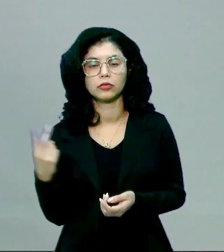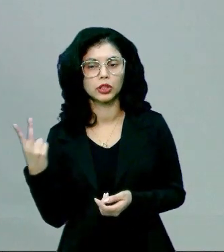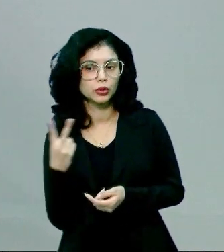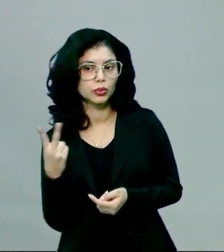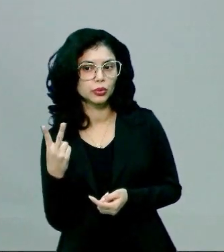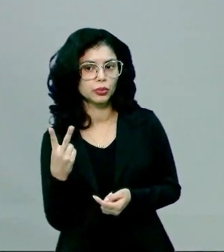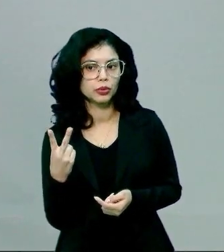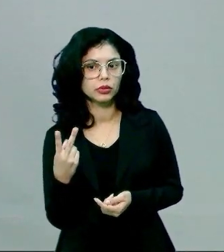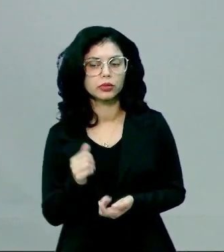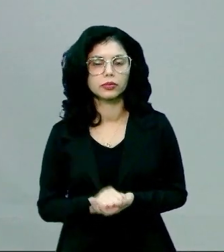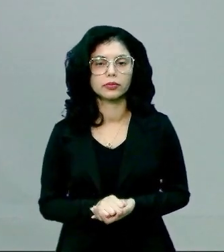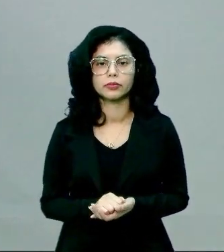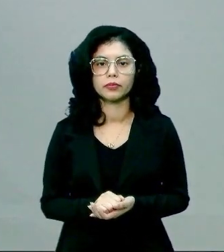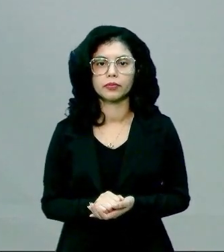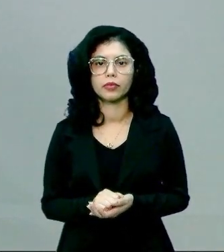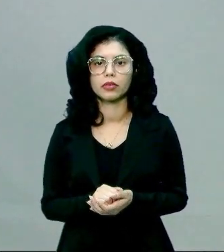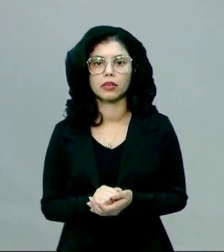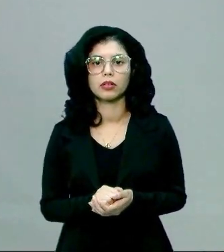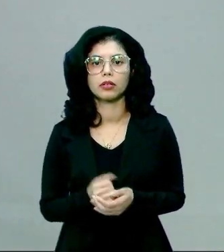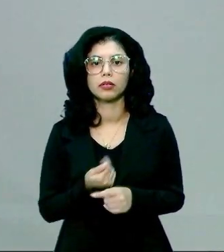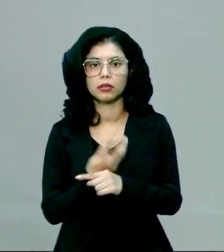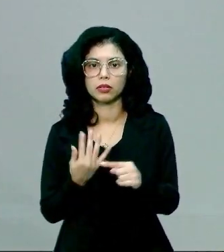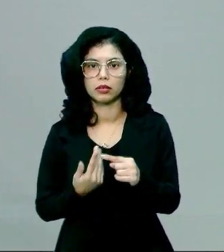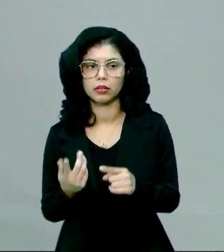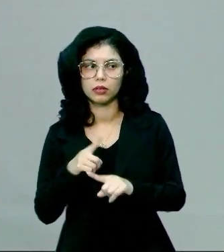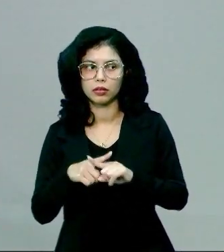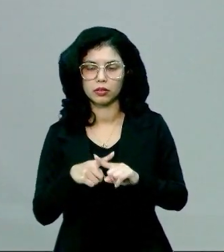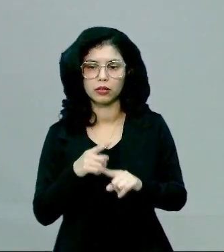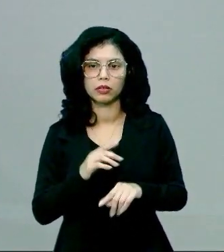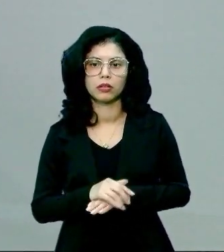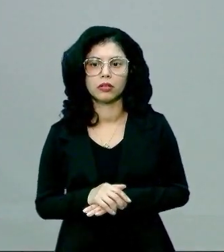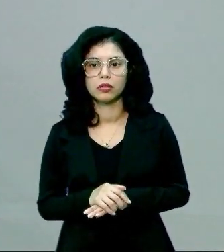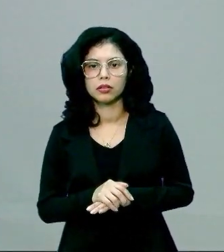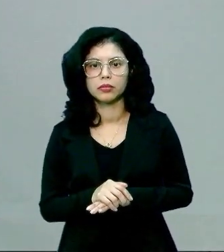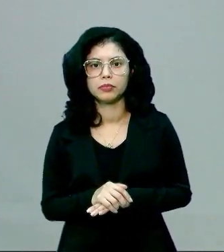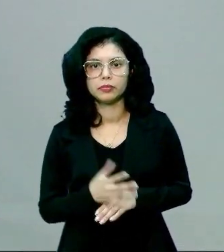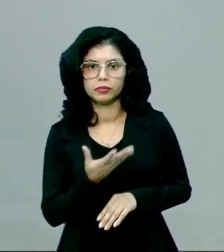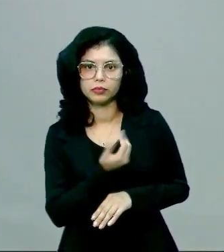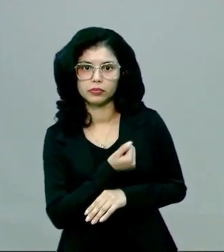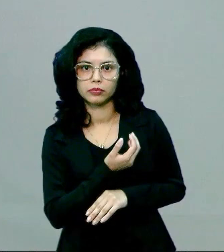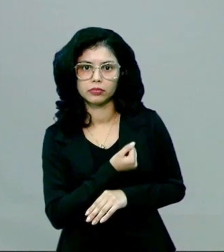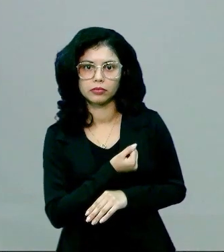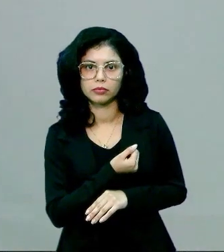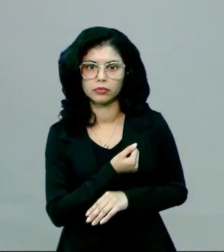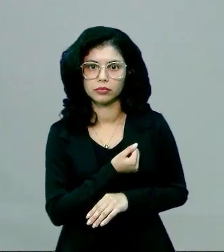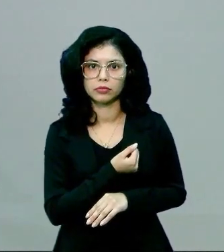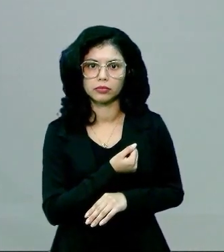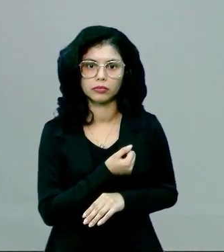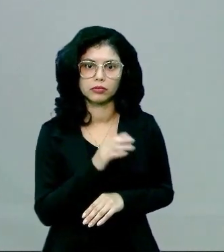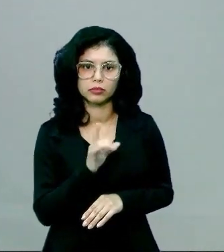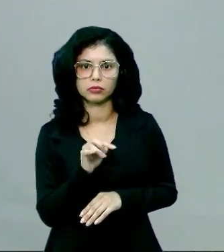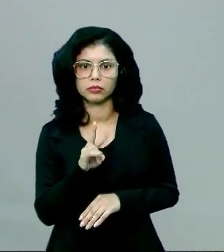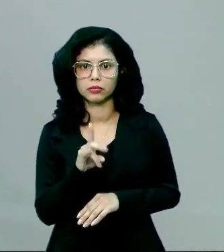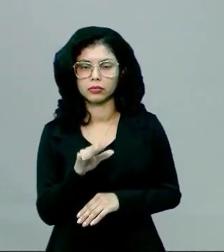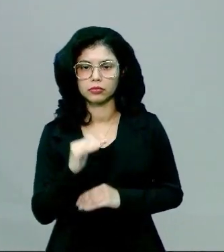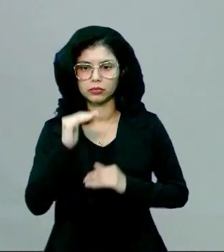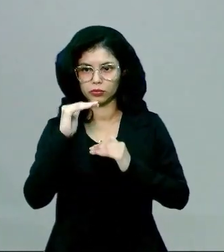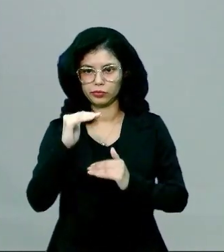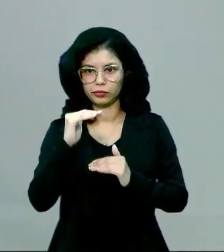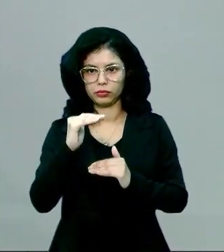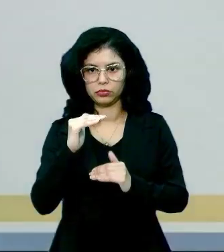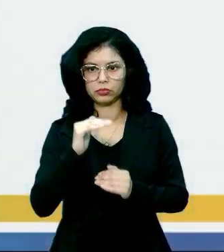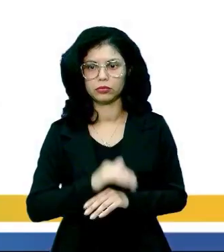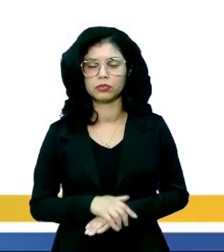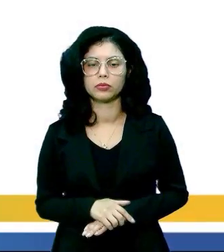outras duas frações, multiplicando uma pela outra. O numerador com o numerador e o denominador com o